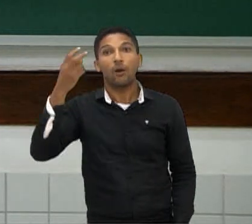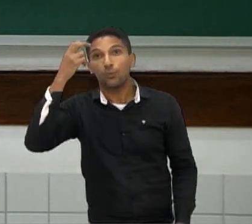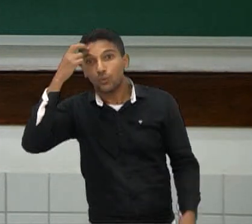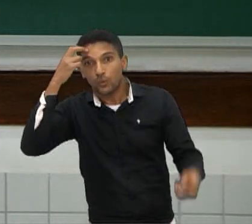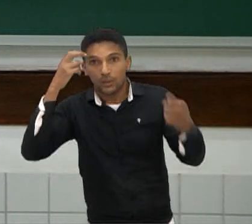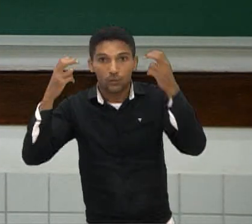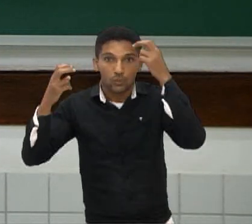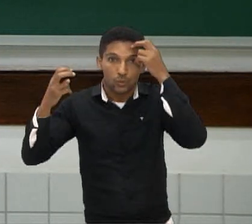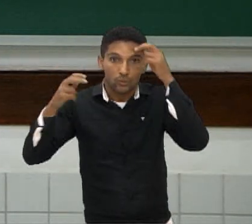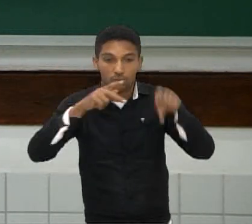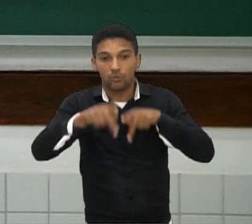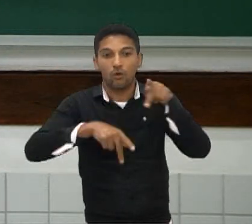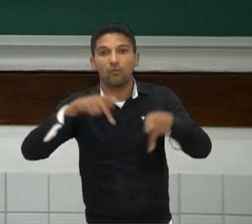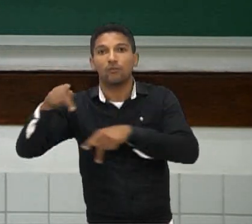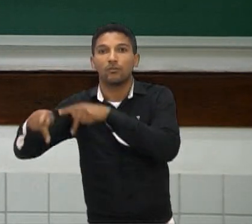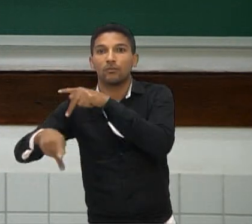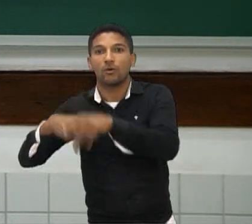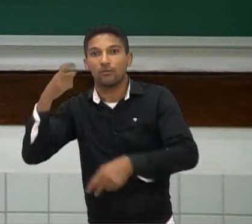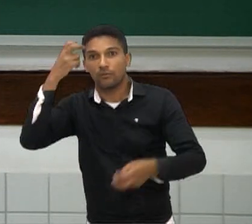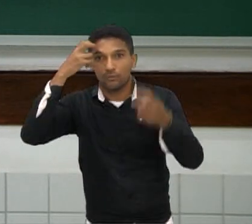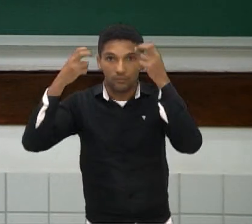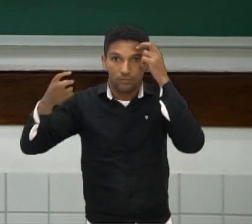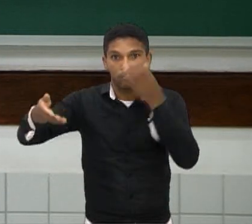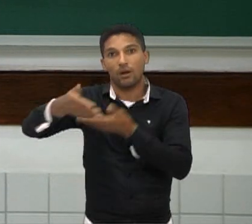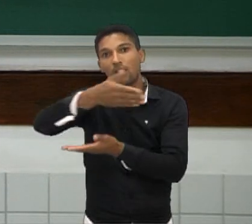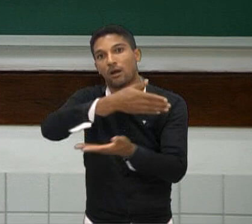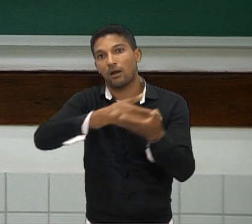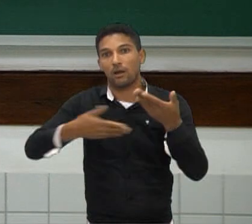De acordo? Vamos!